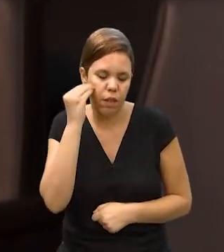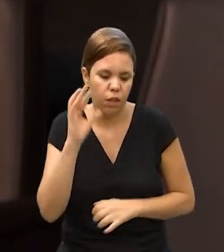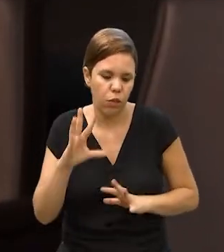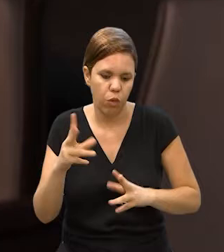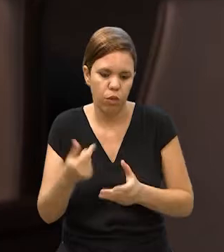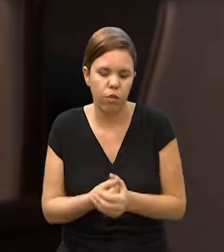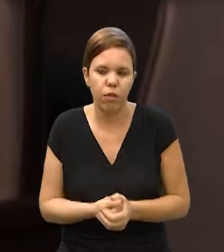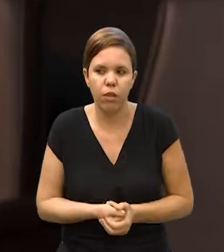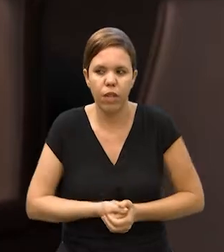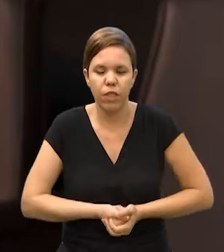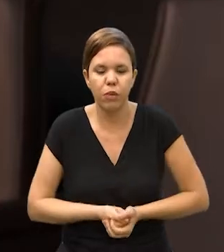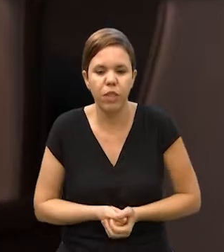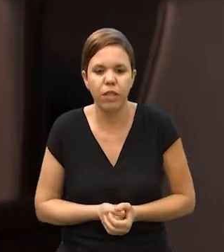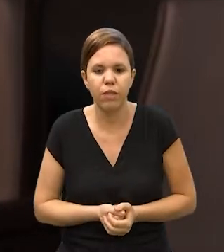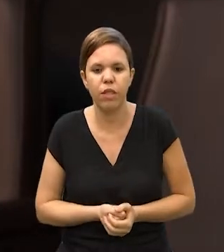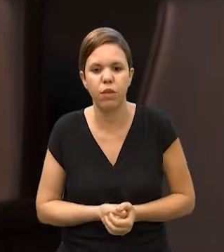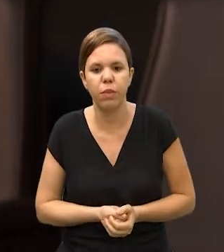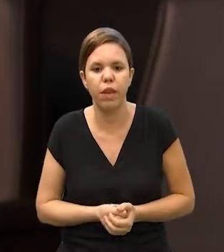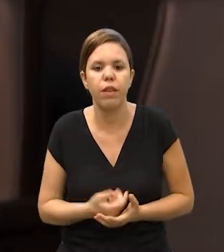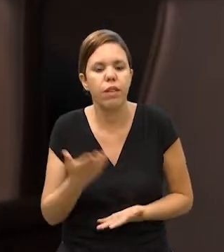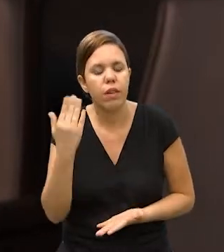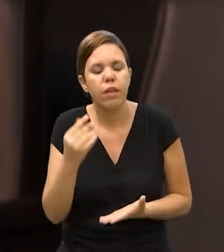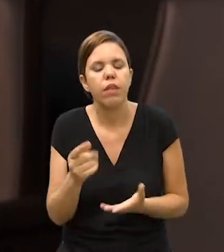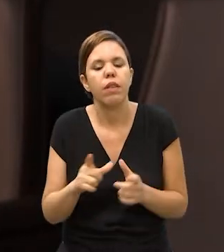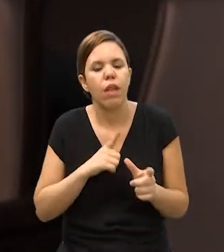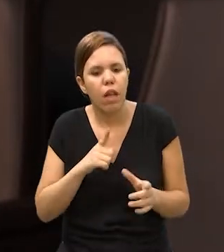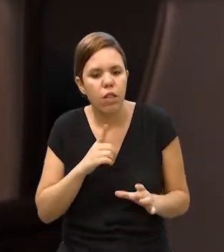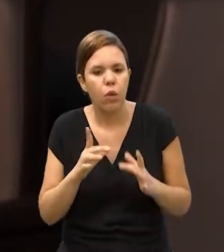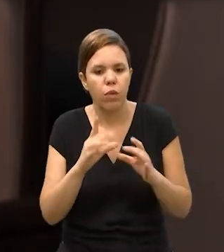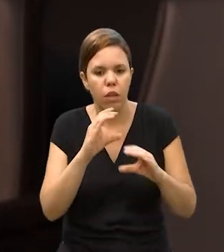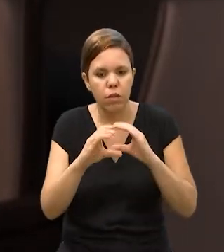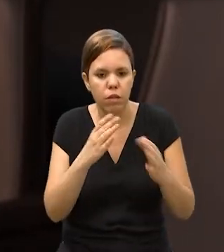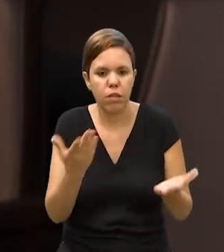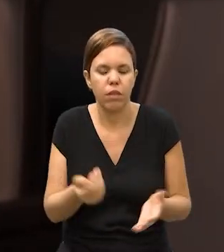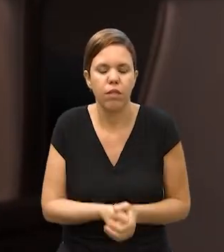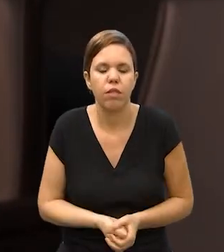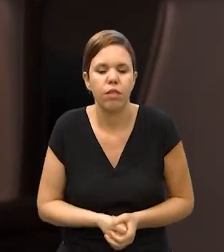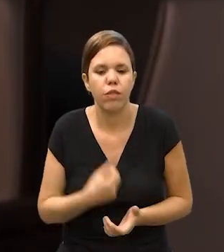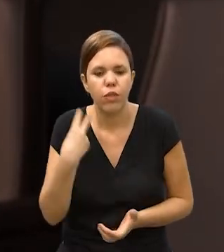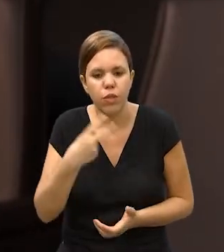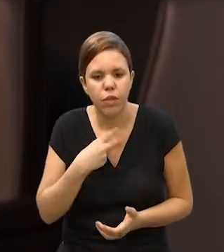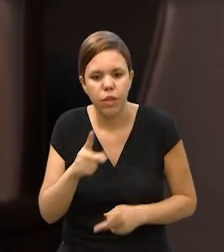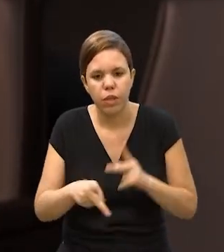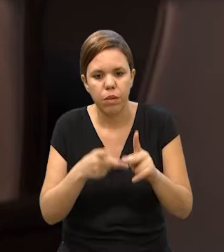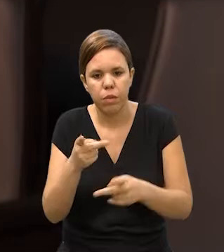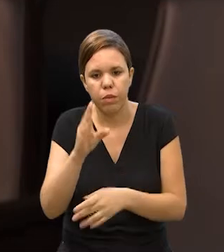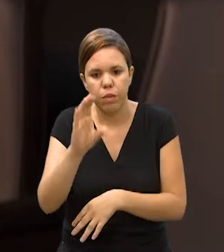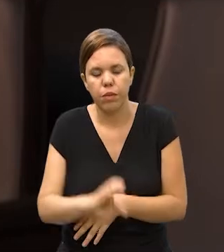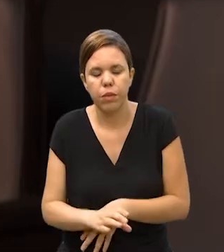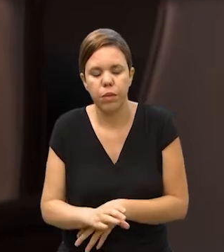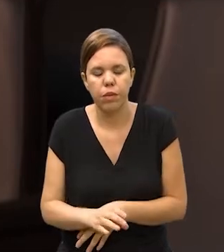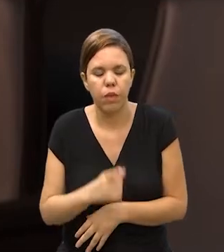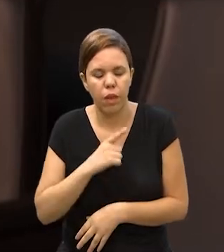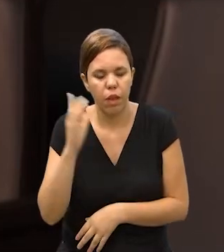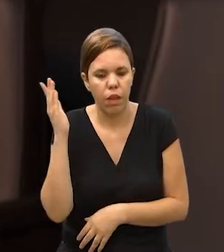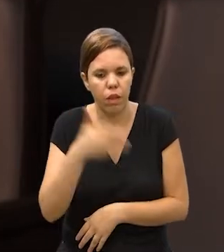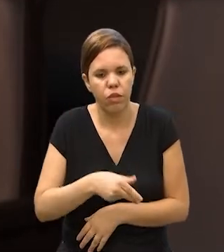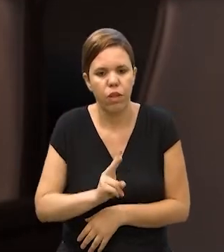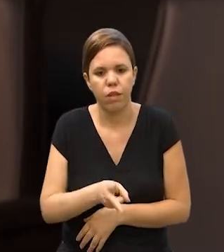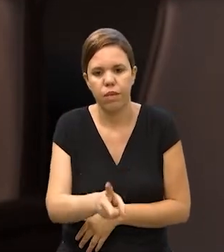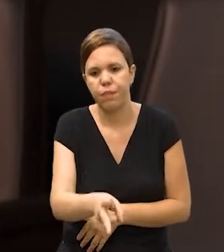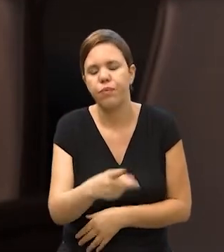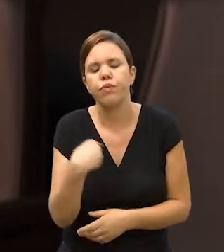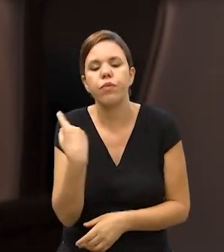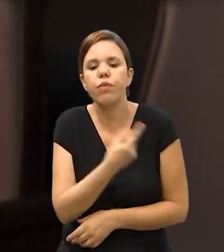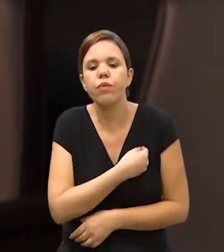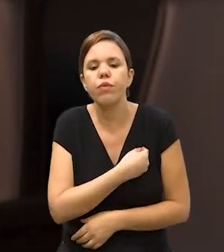tenta atender e verificar em loco, como você falou. Acho que esse contato do vereador com a população, ele tem que ser direto, porque o que